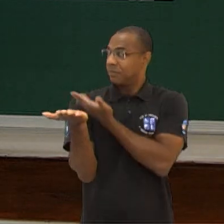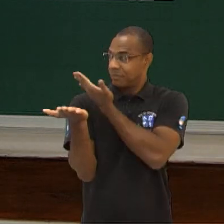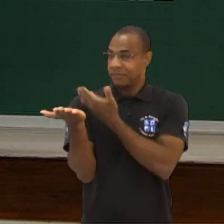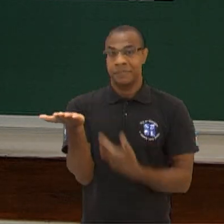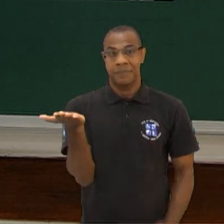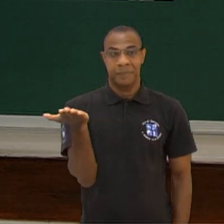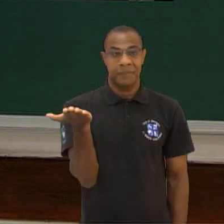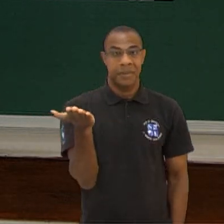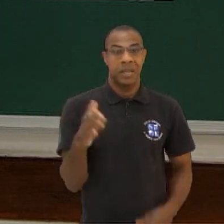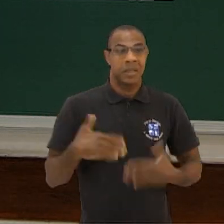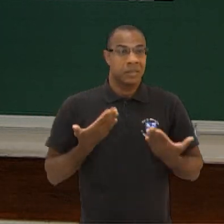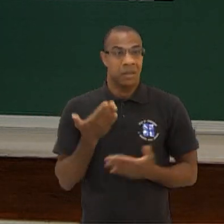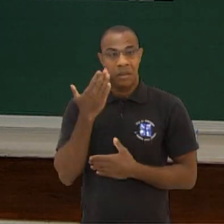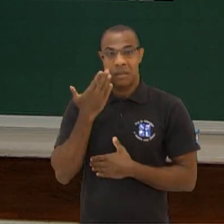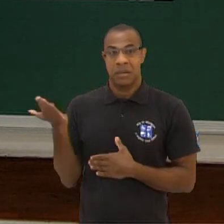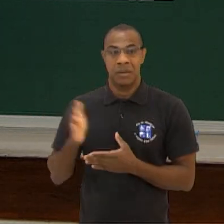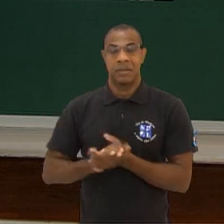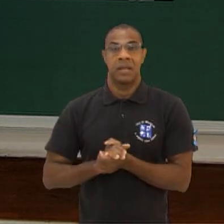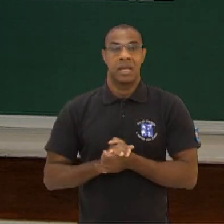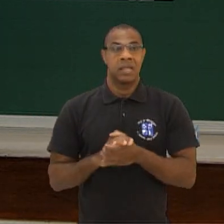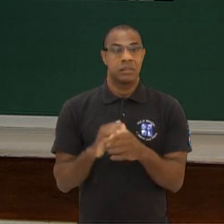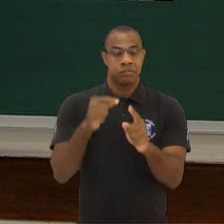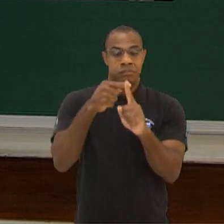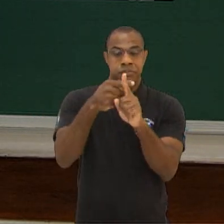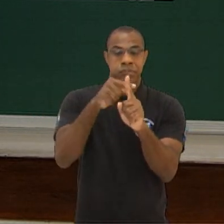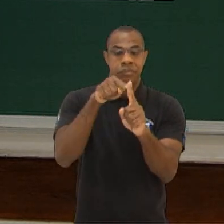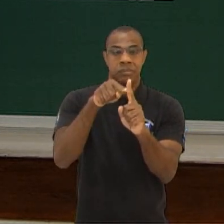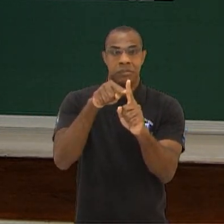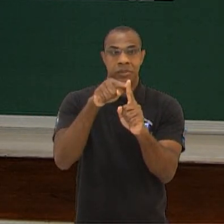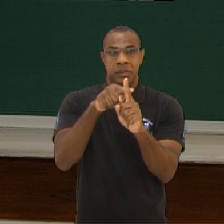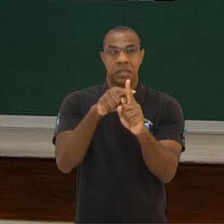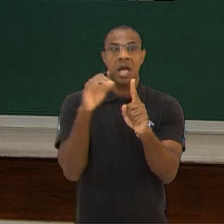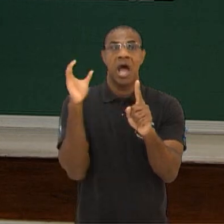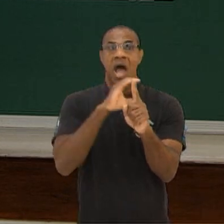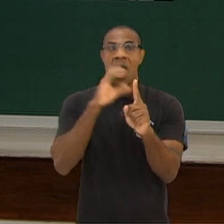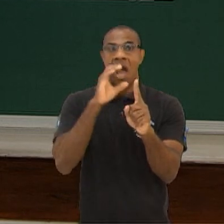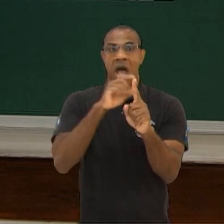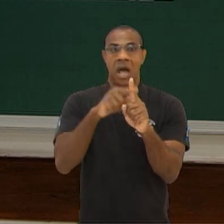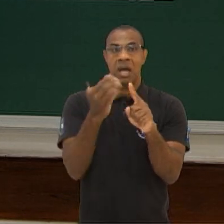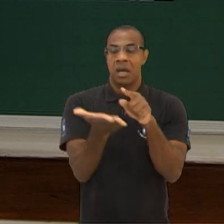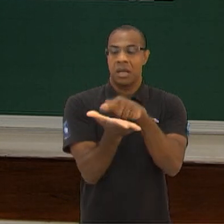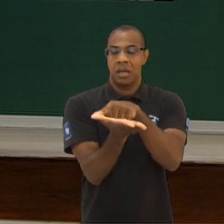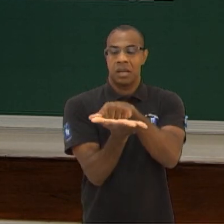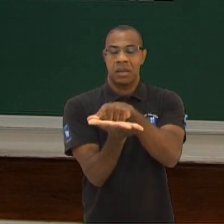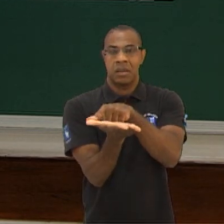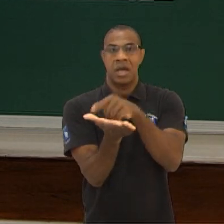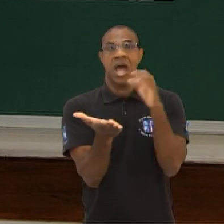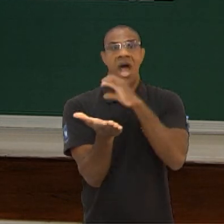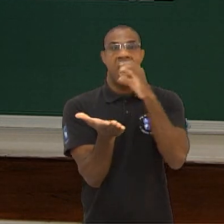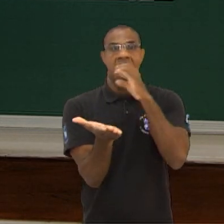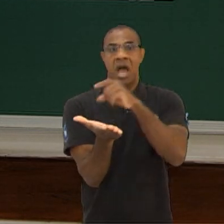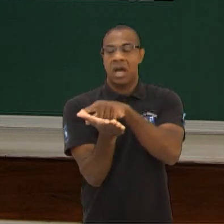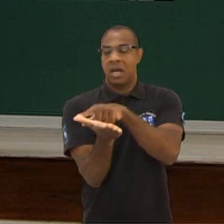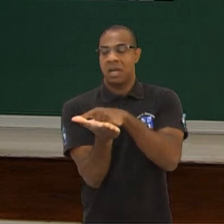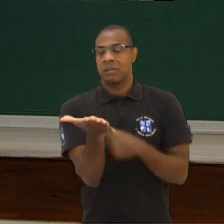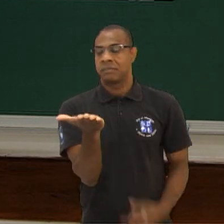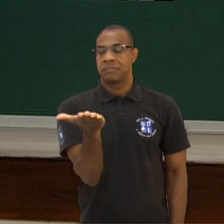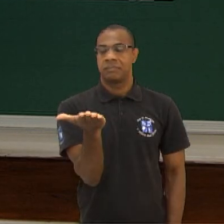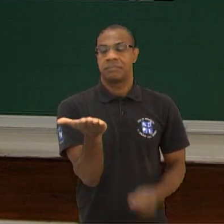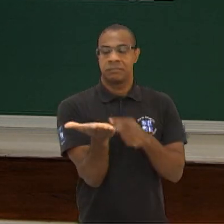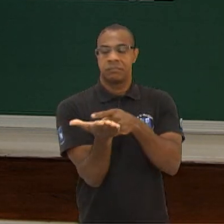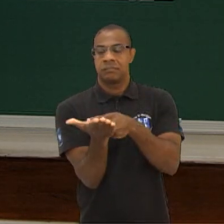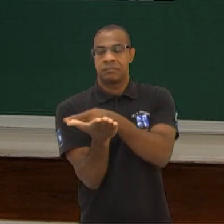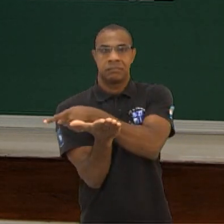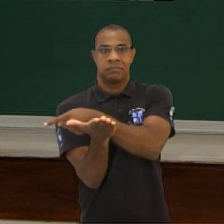só. A carga positiva, velocidade. Então, a velocidade você aponta com o dedão, ok? Os dedos